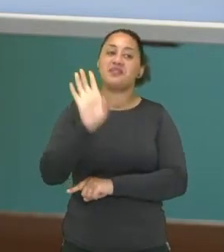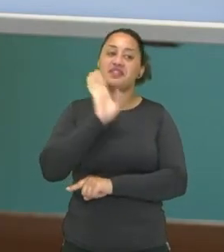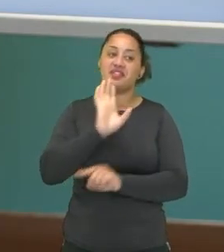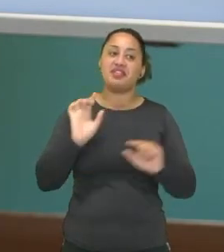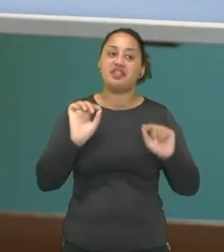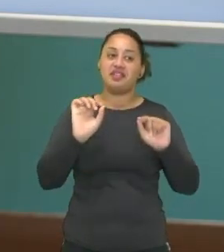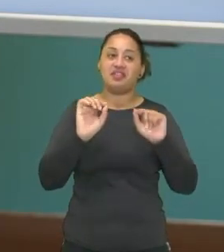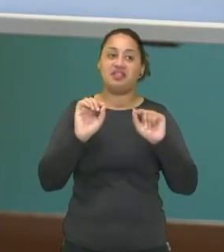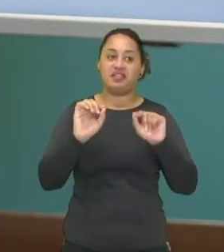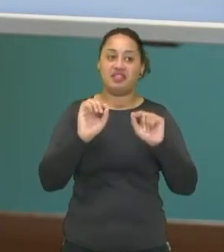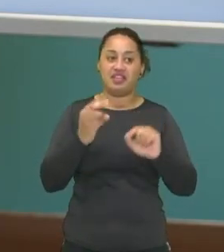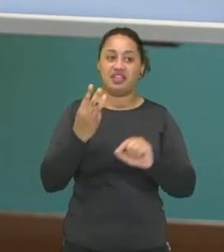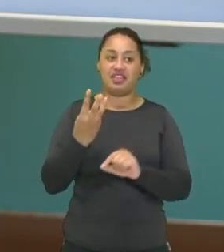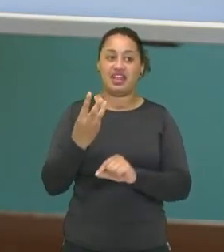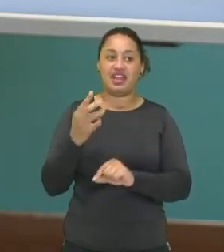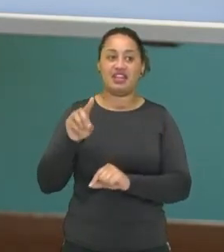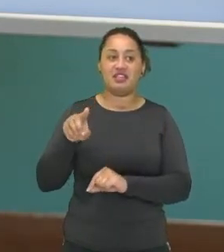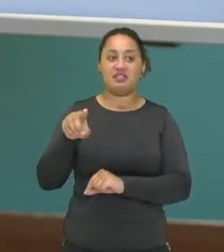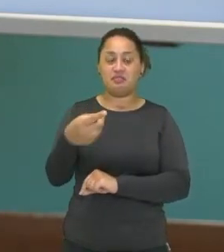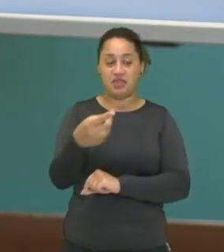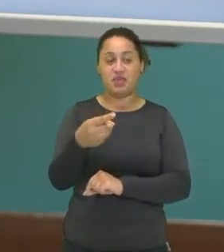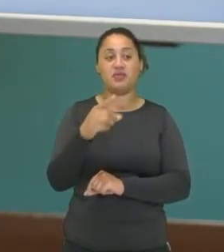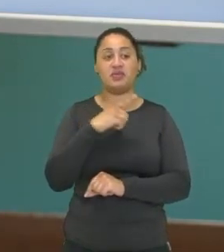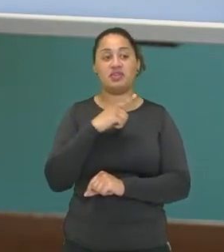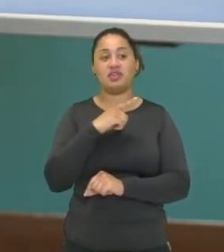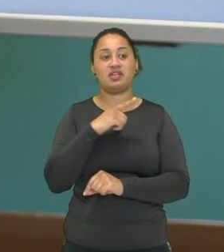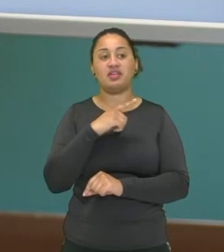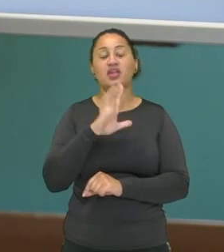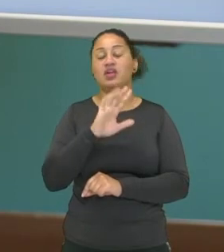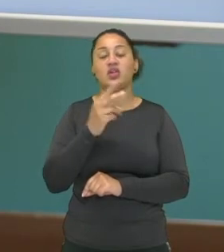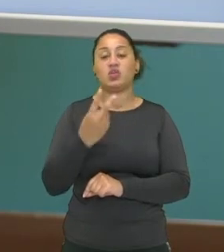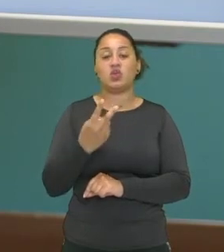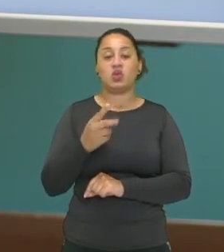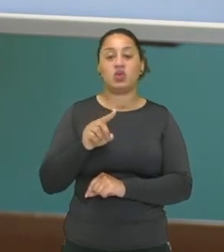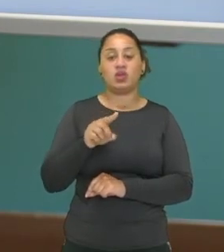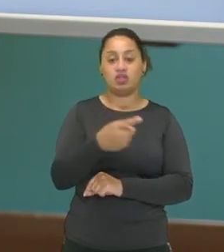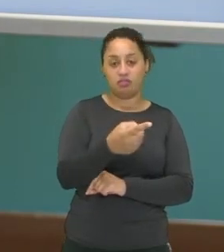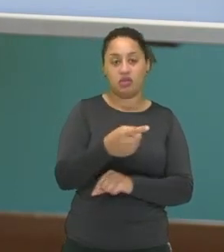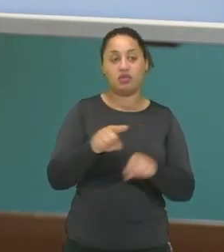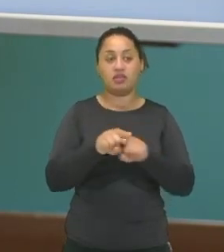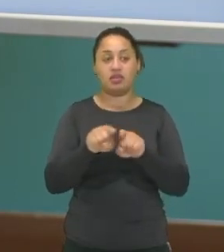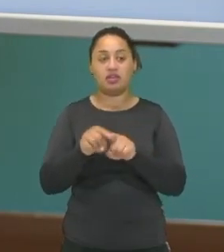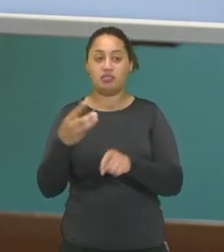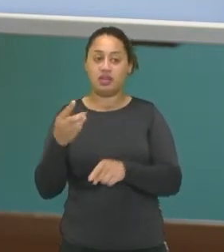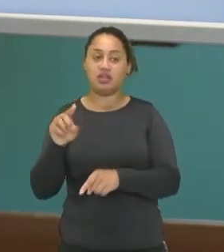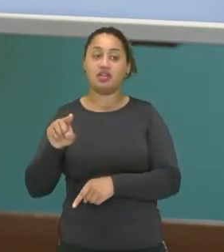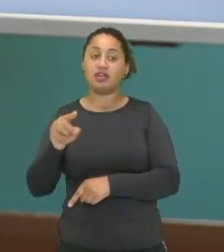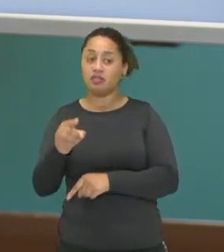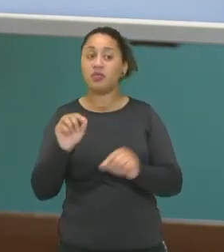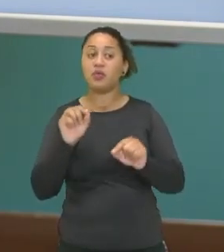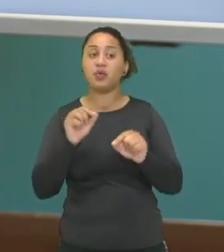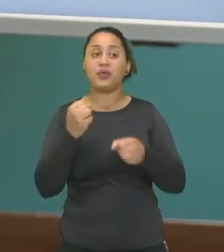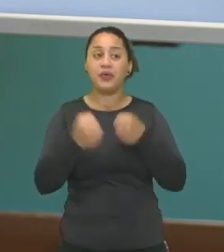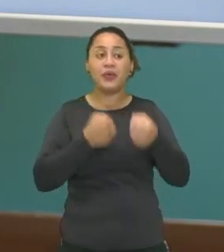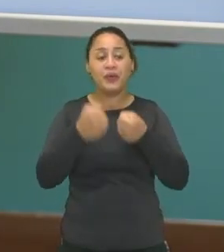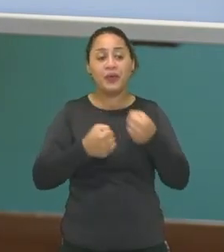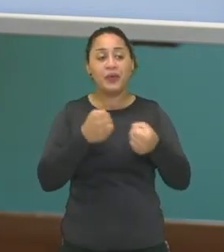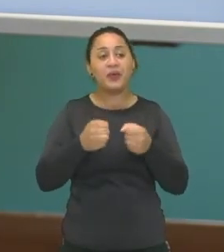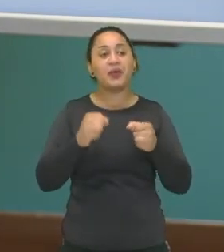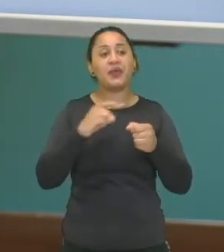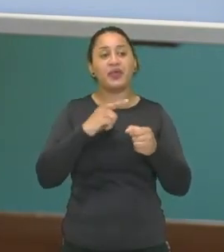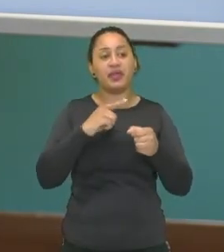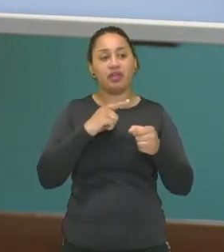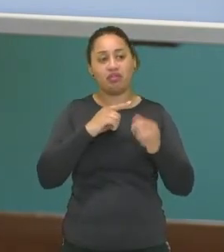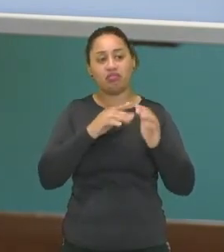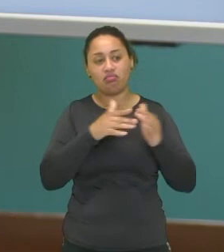os 3.000 metros com obstáculos, ou 2.000 e 3.000 metros com obstáculos. São as corridas com